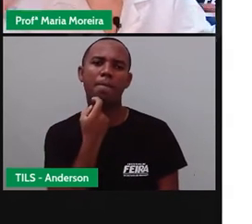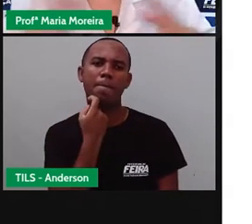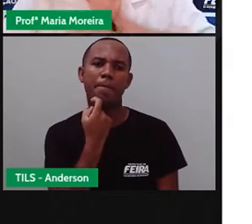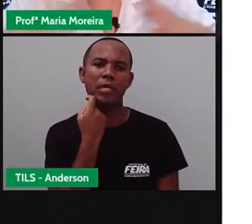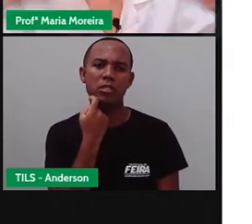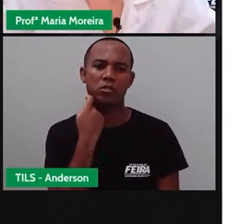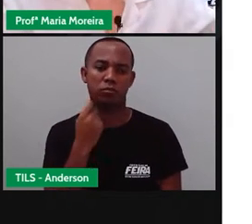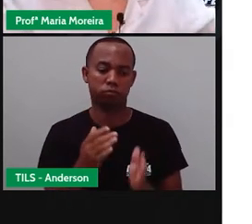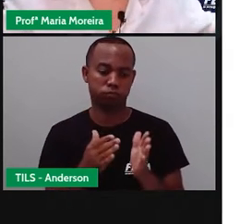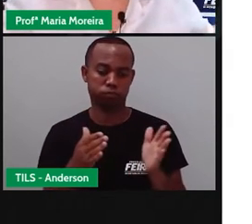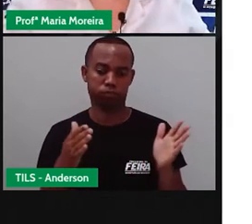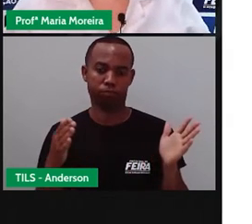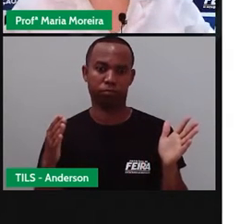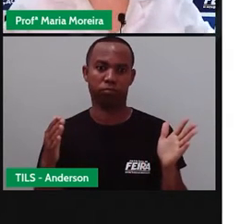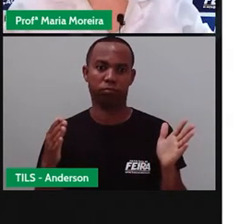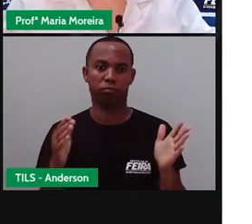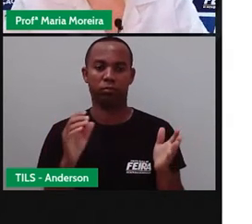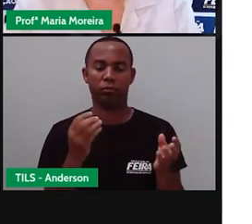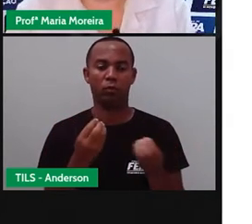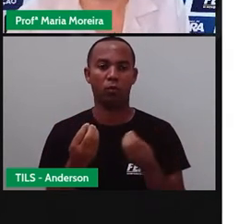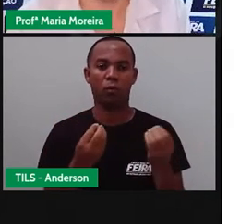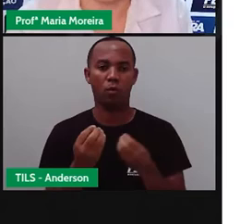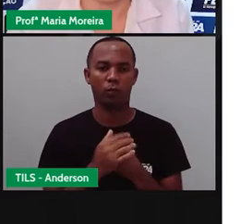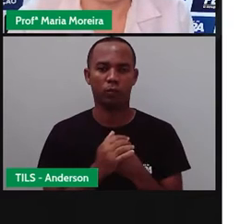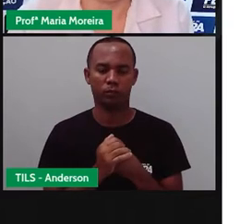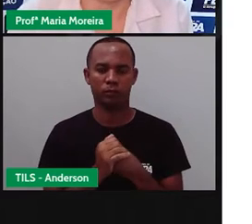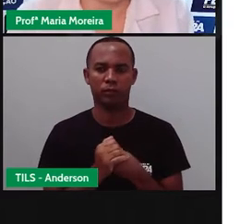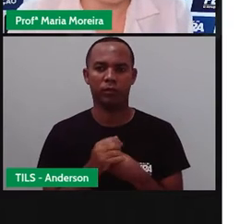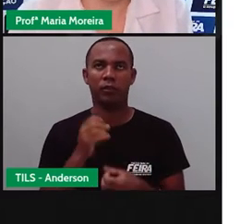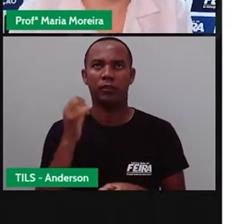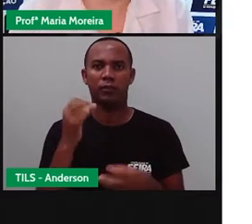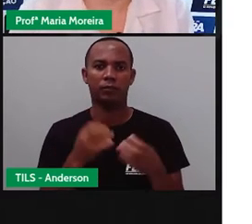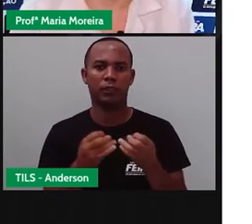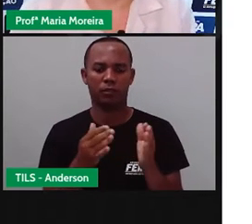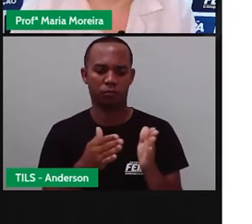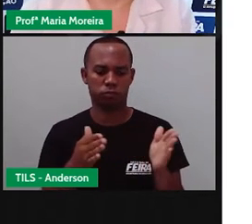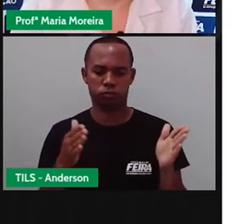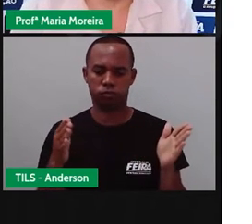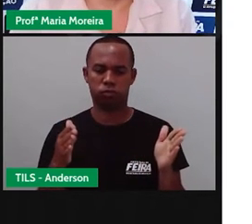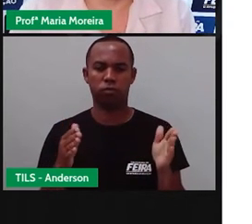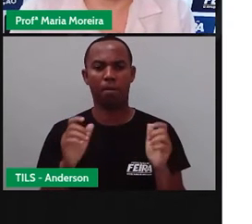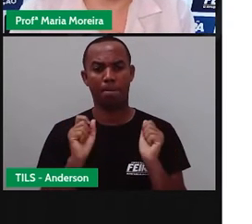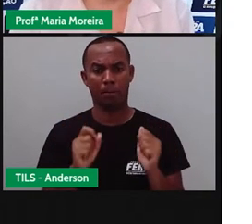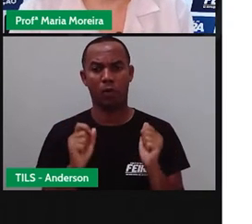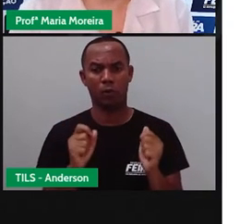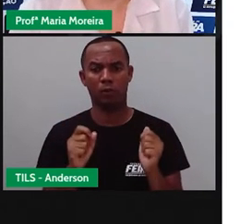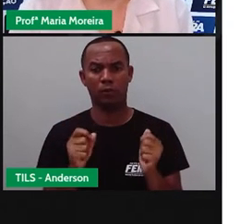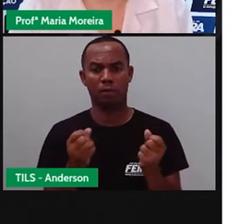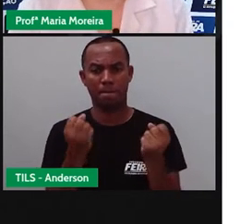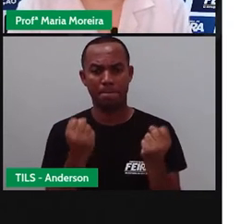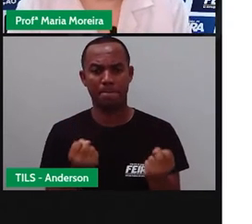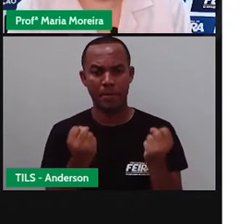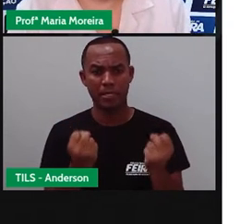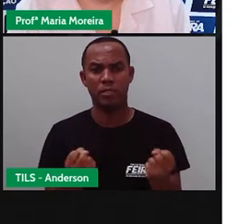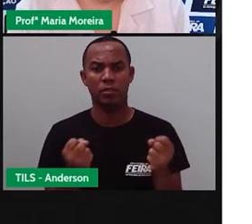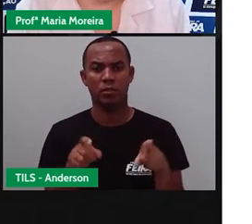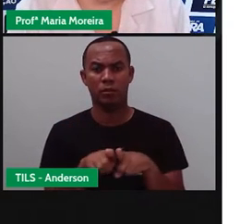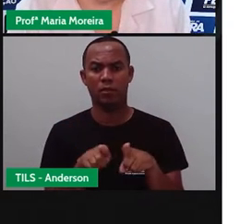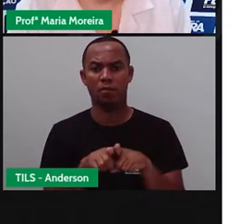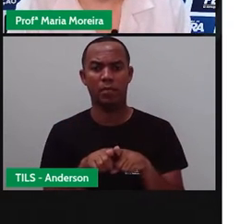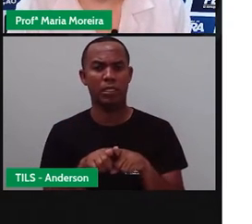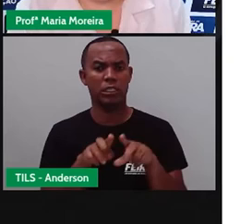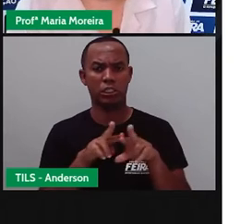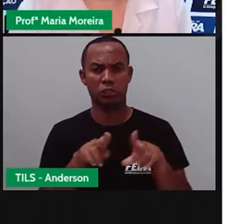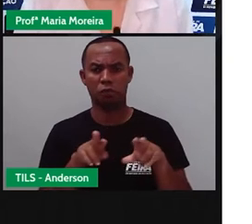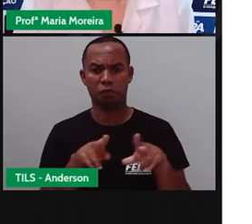peixe estão falando de tamanho quando a gente fala de tamanho já falou de comprimento a gente pode falar sobre preso ele pode falar sobre várias